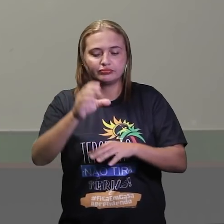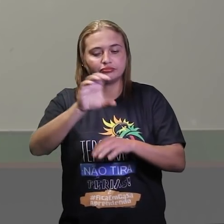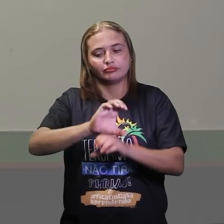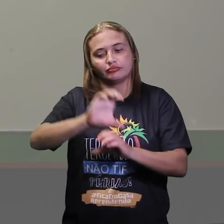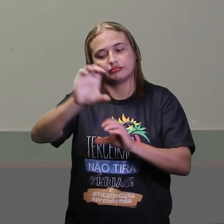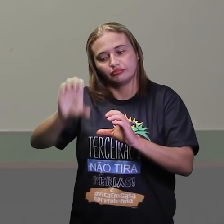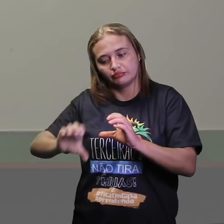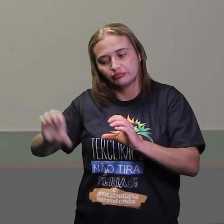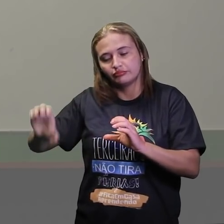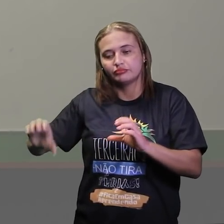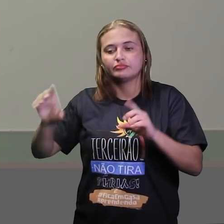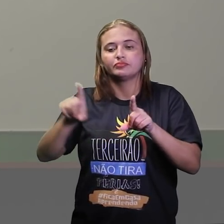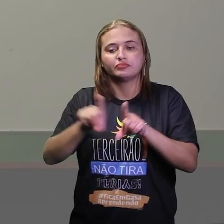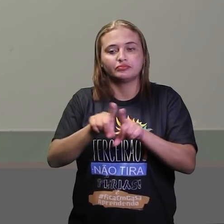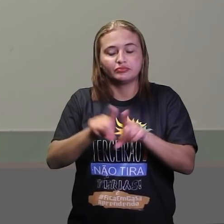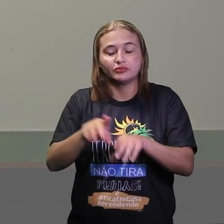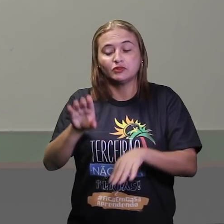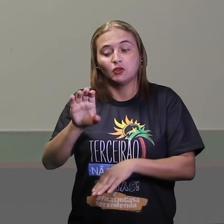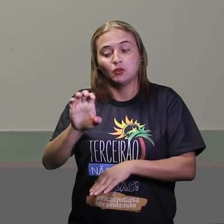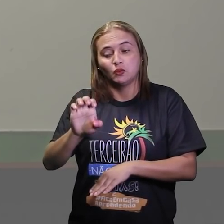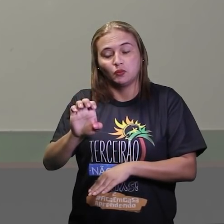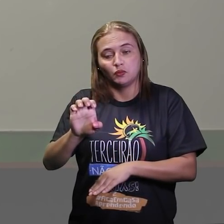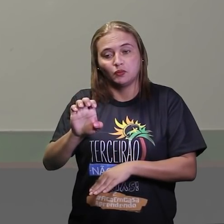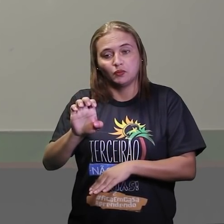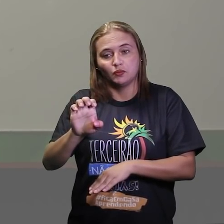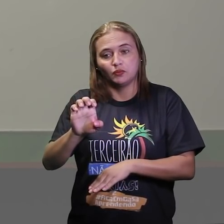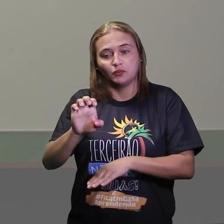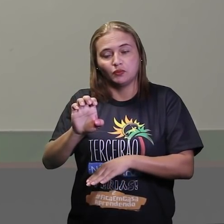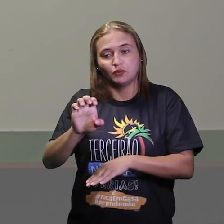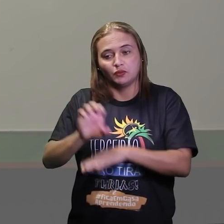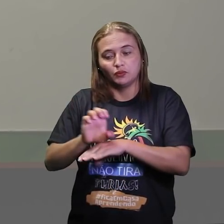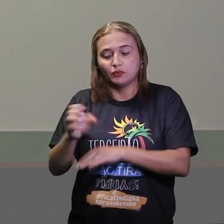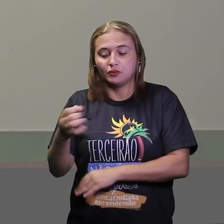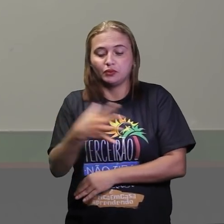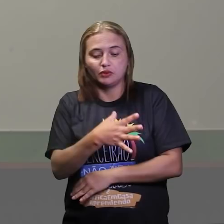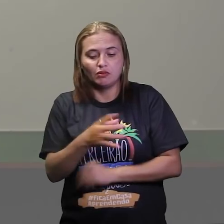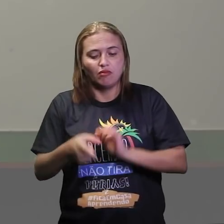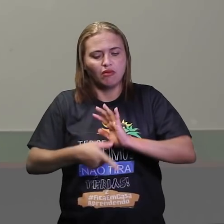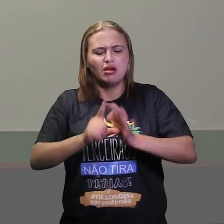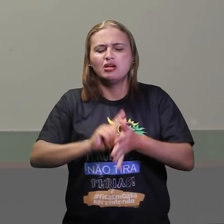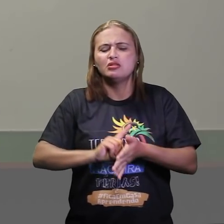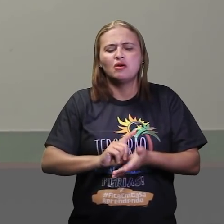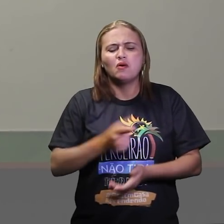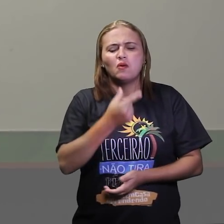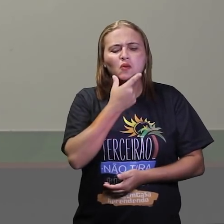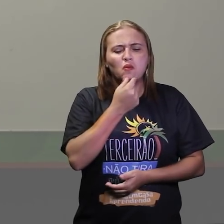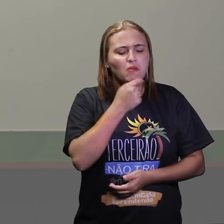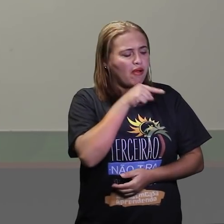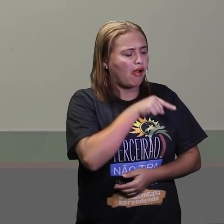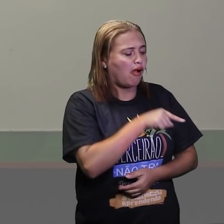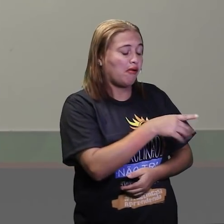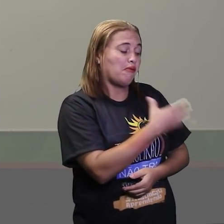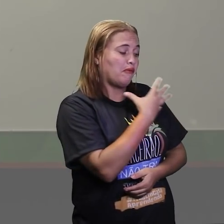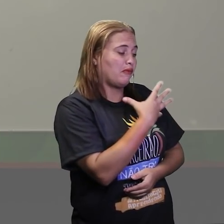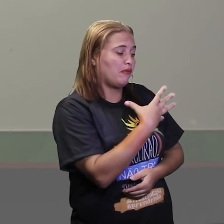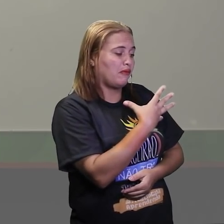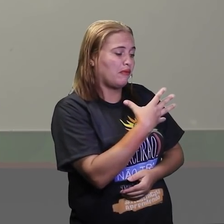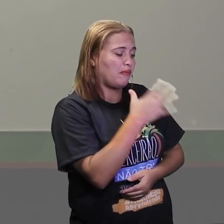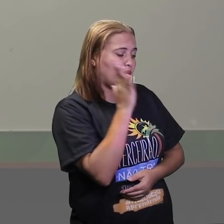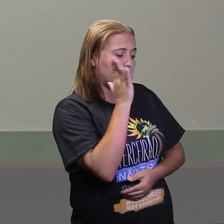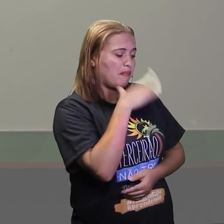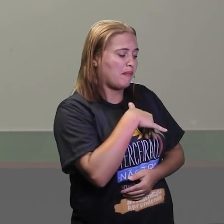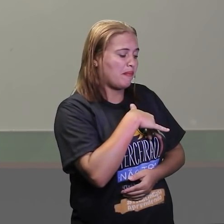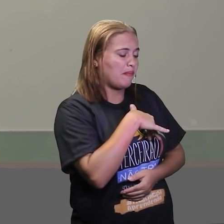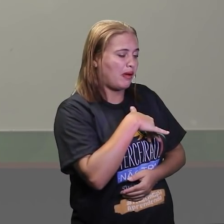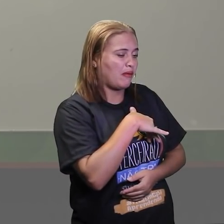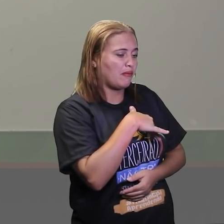o Estado moderno. Antes disso aqui, tá? O ser humano é o quê? Mal por natureza,